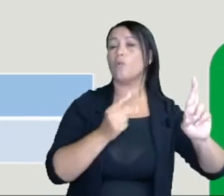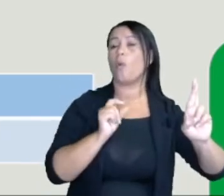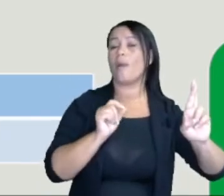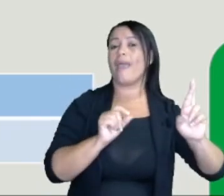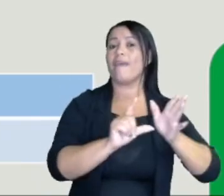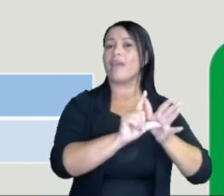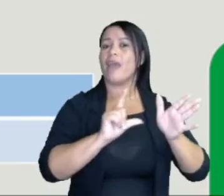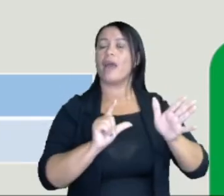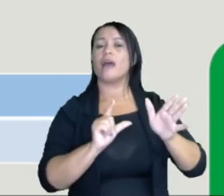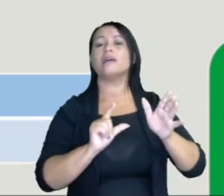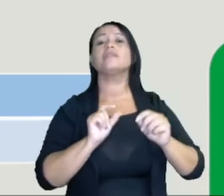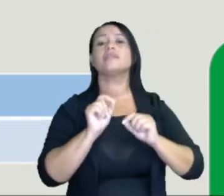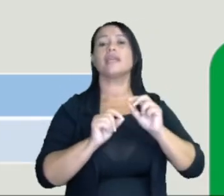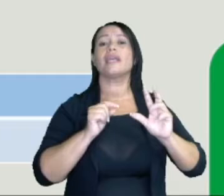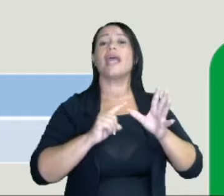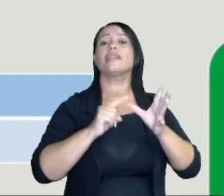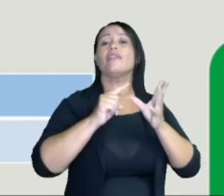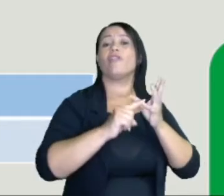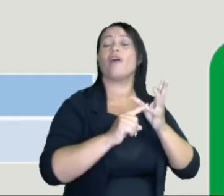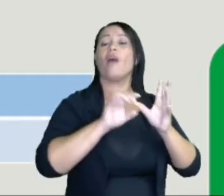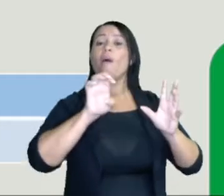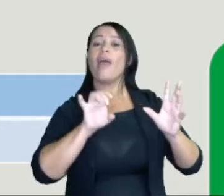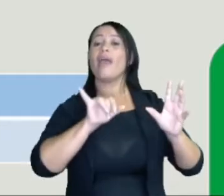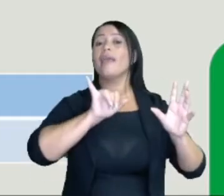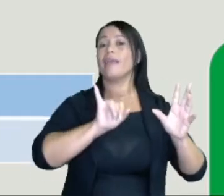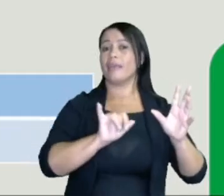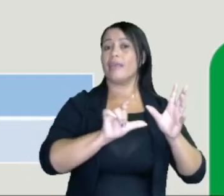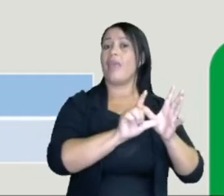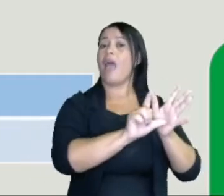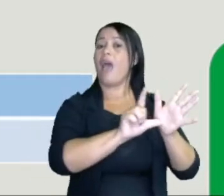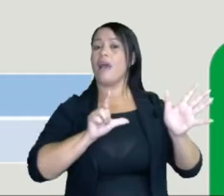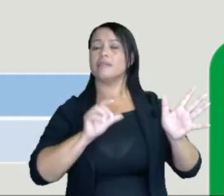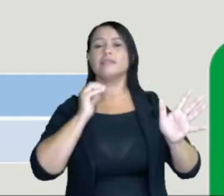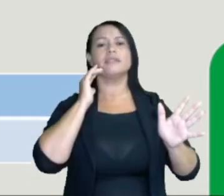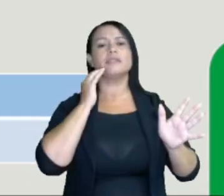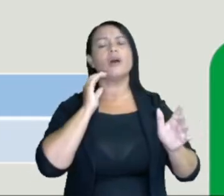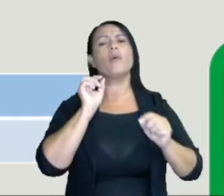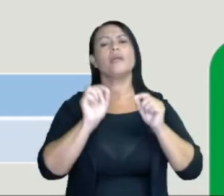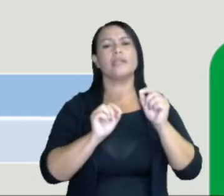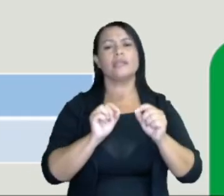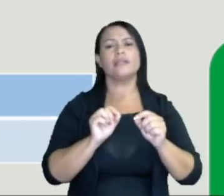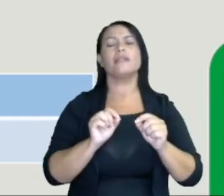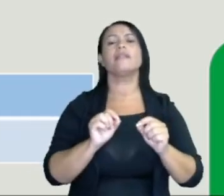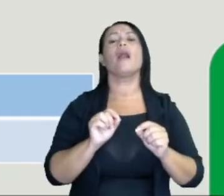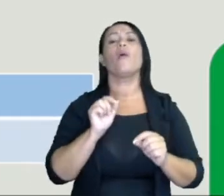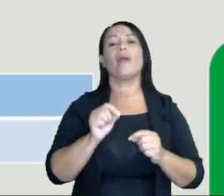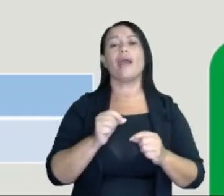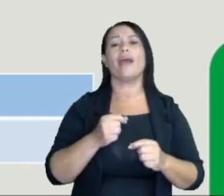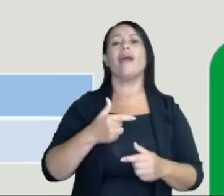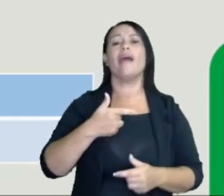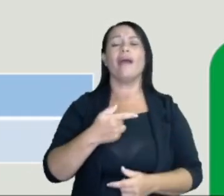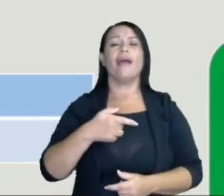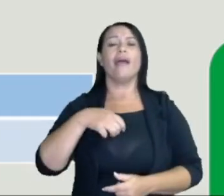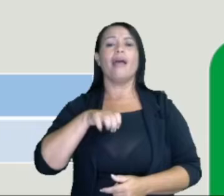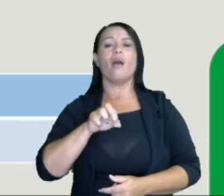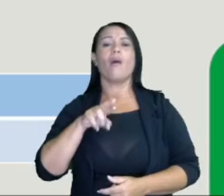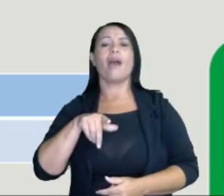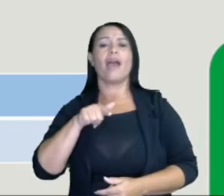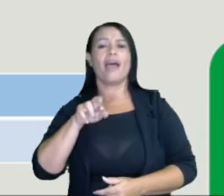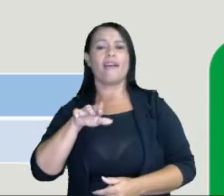vogais E da vogal I, certo? Então, geografia,